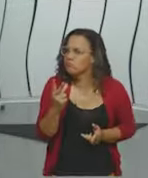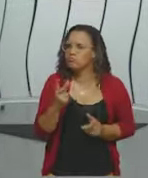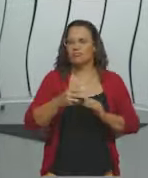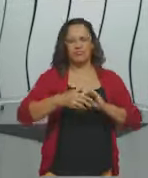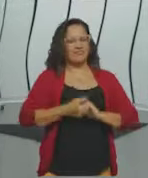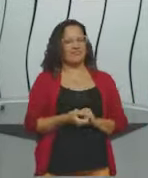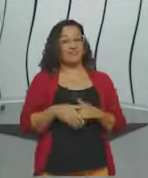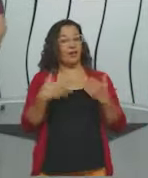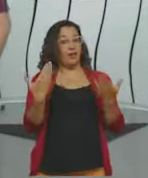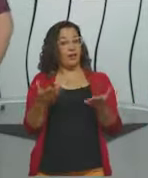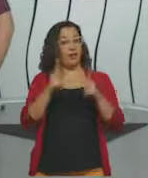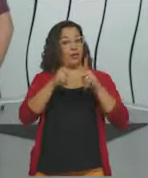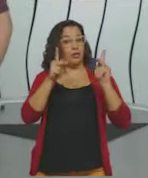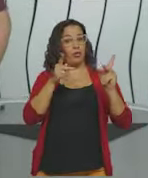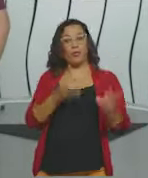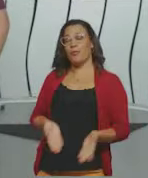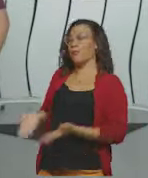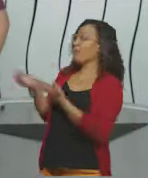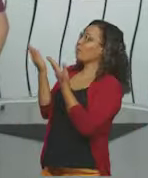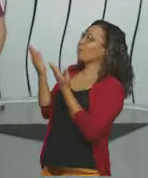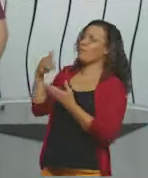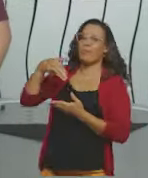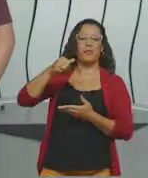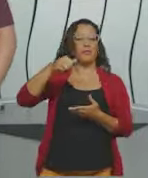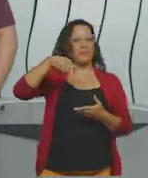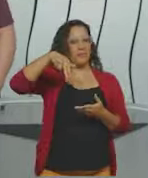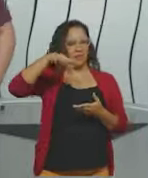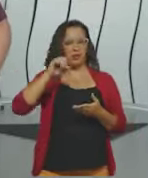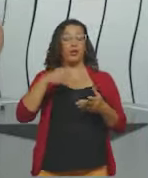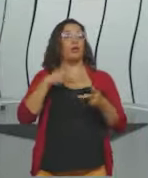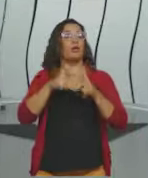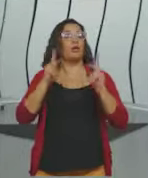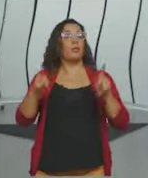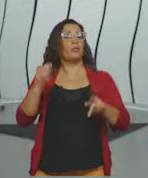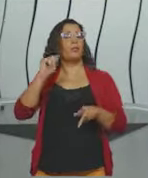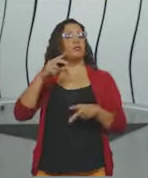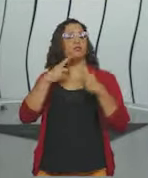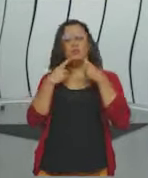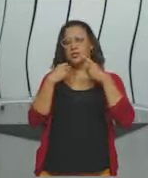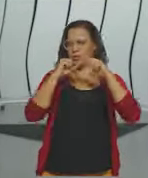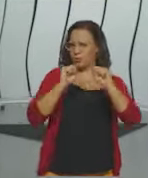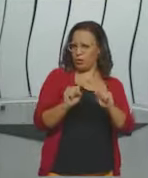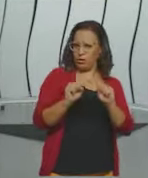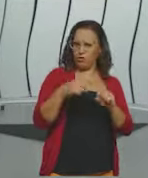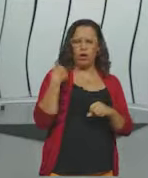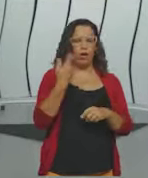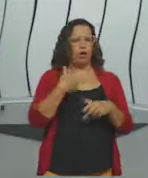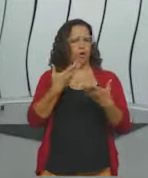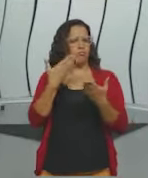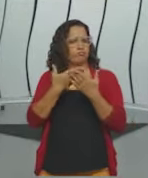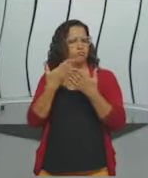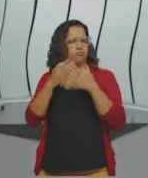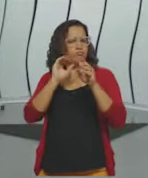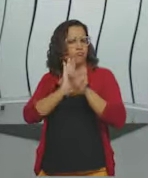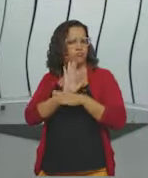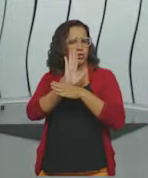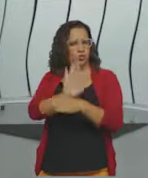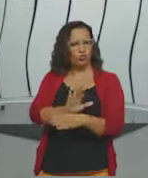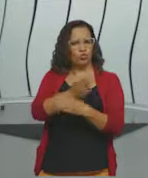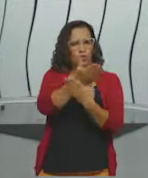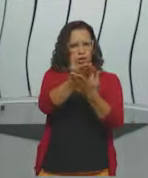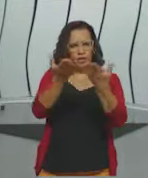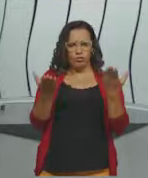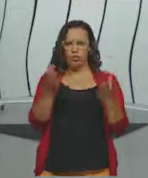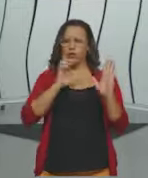quem não me conhece, eu sou o Magno Andrade, sou professor de linguagens e estarei aqui trabalhando com vocês alguns temas,